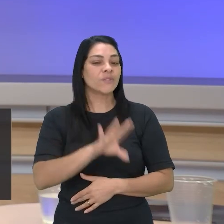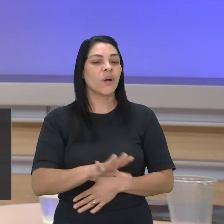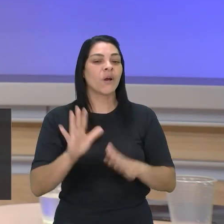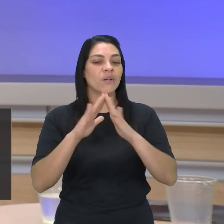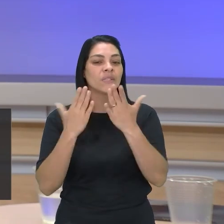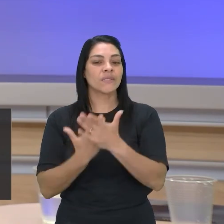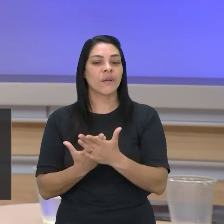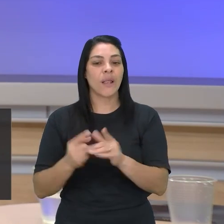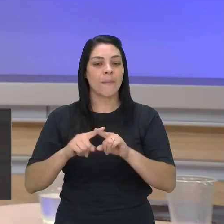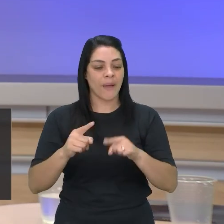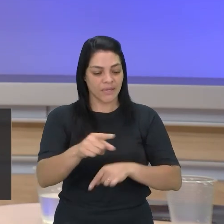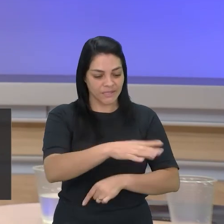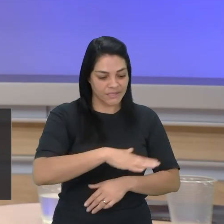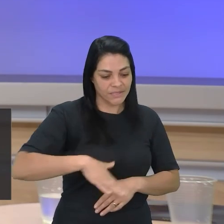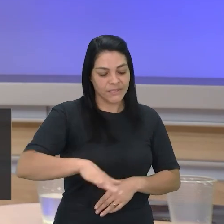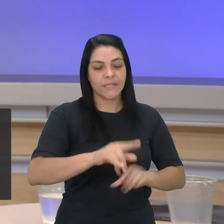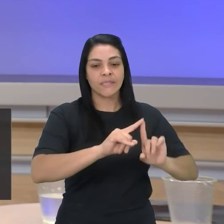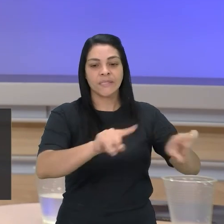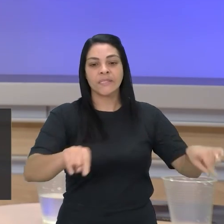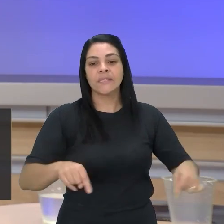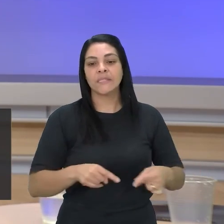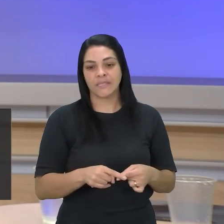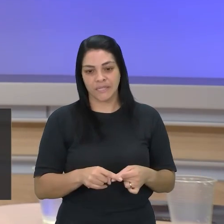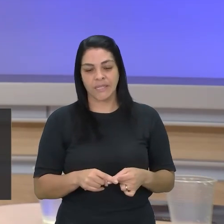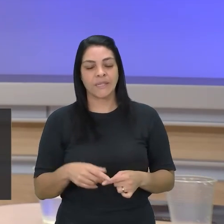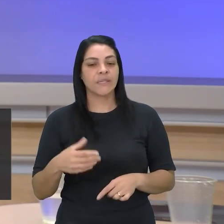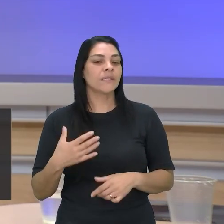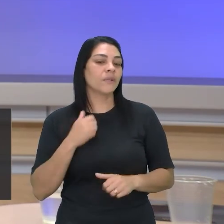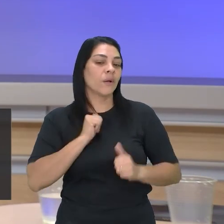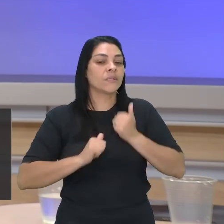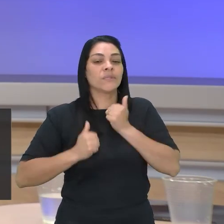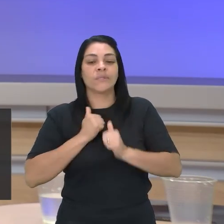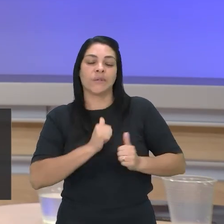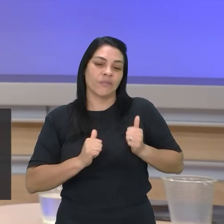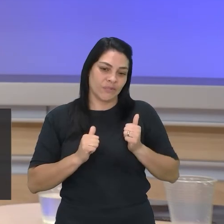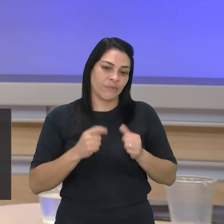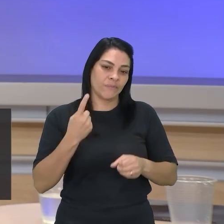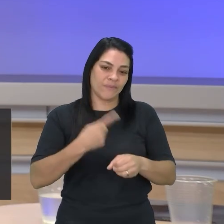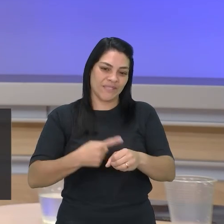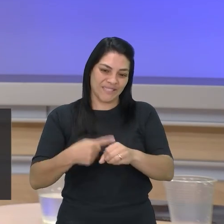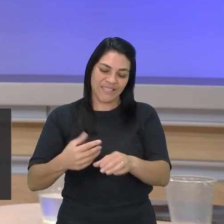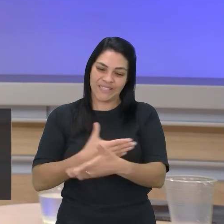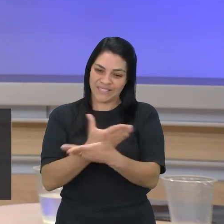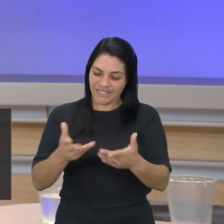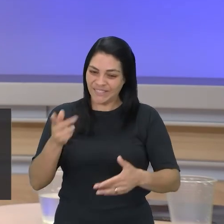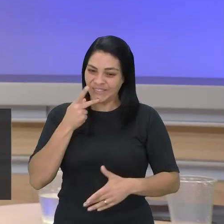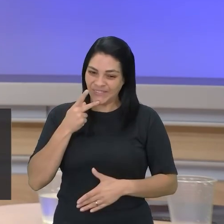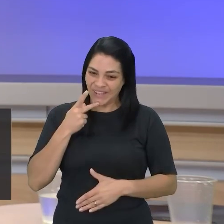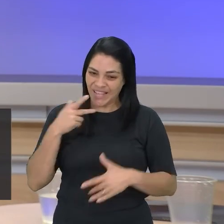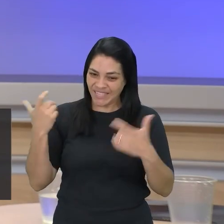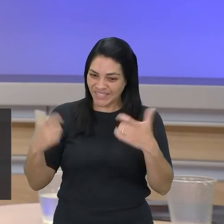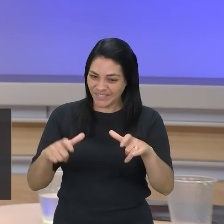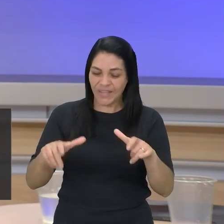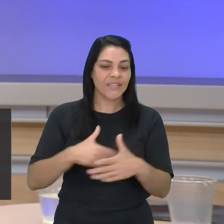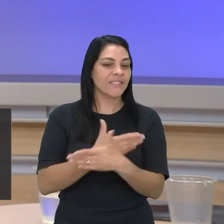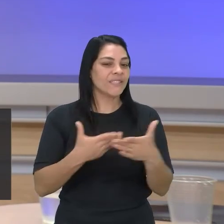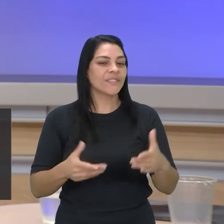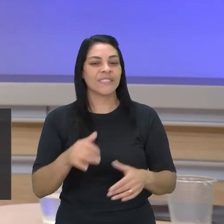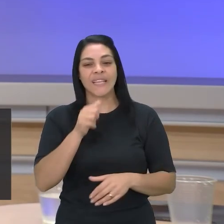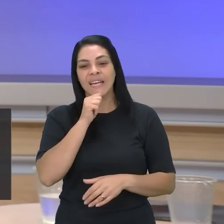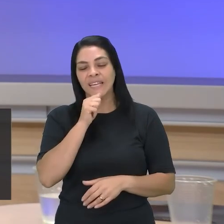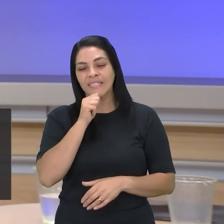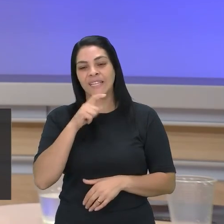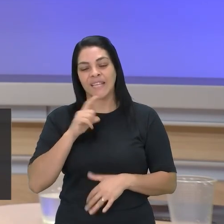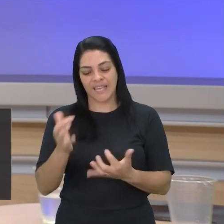de terrenos que estão ociosos, né, pela cidade. Assim, a gente está falando de lugares onde a gente ainda